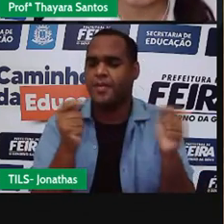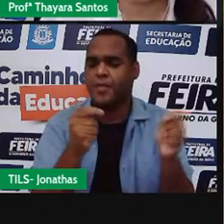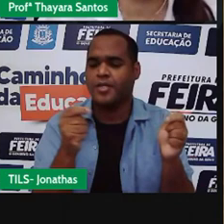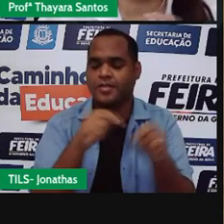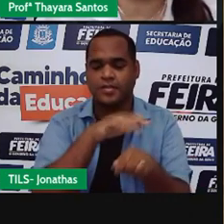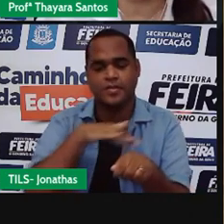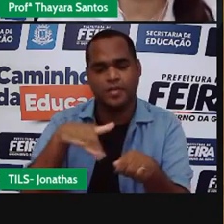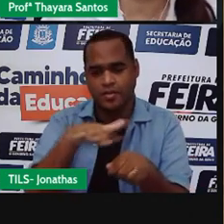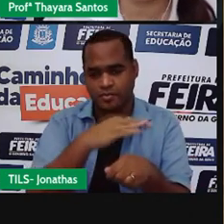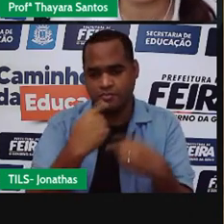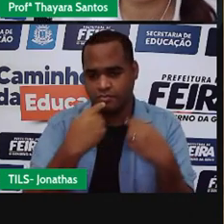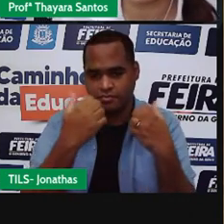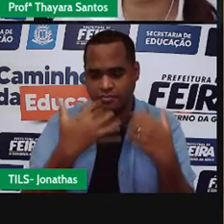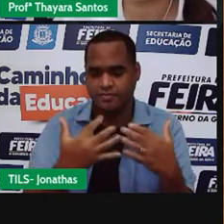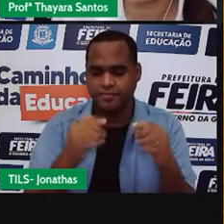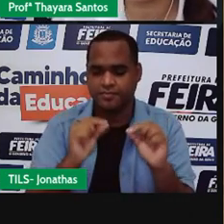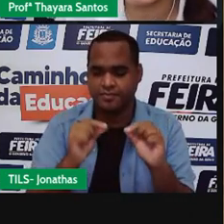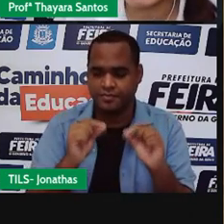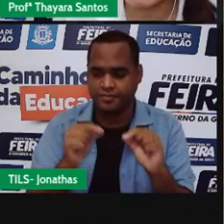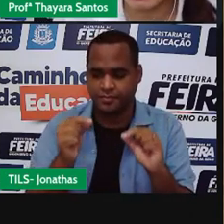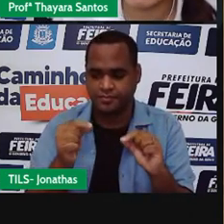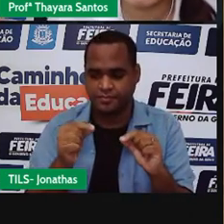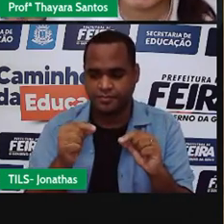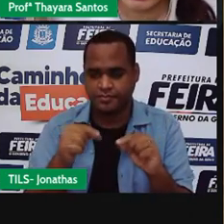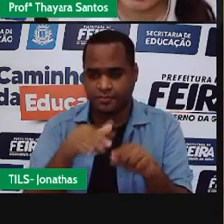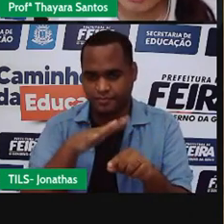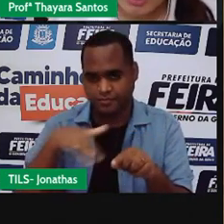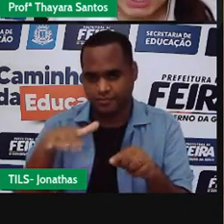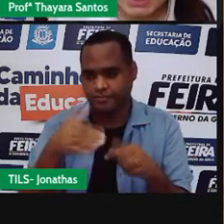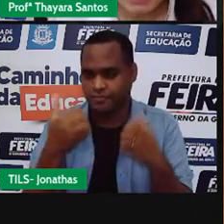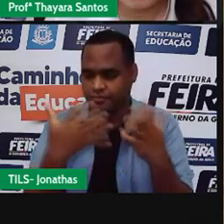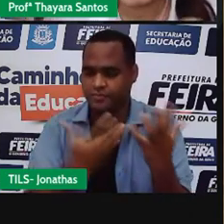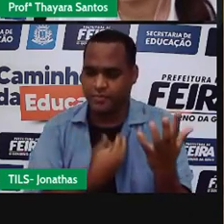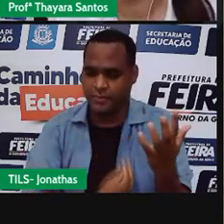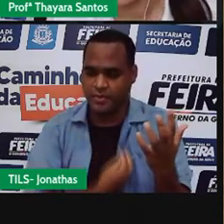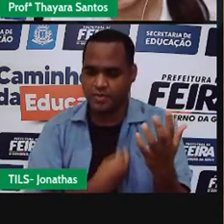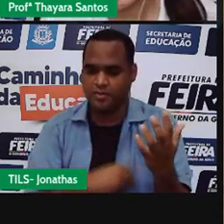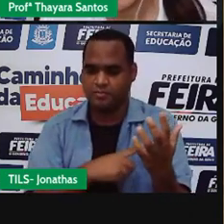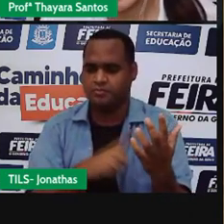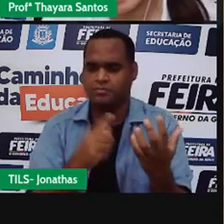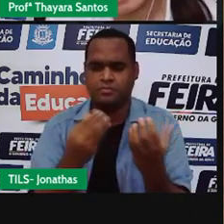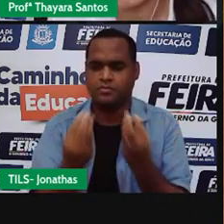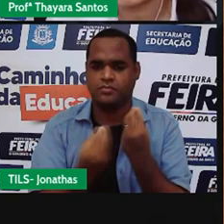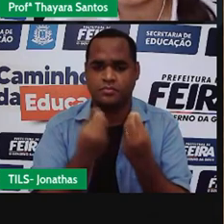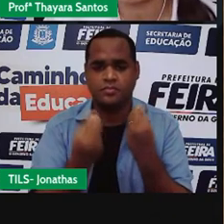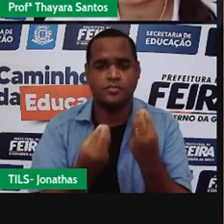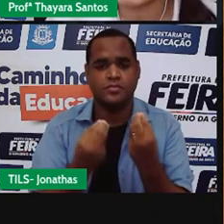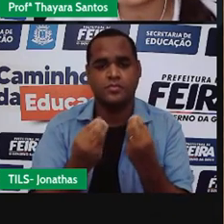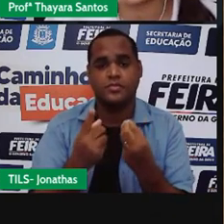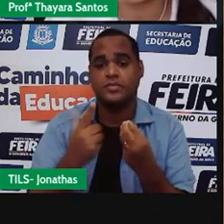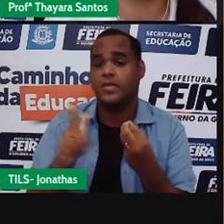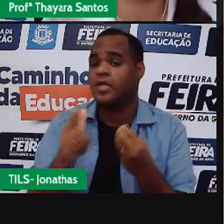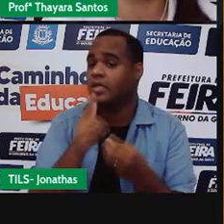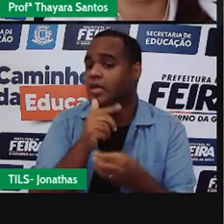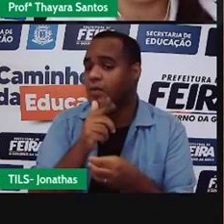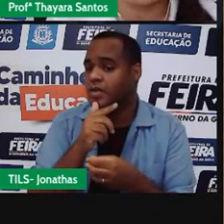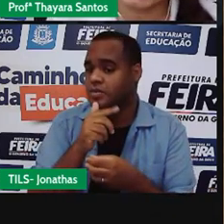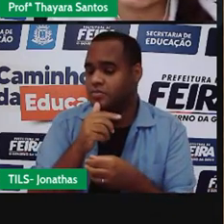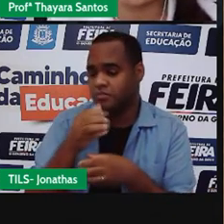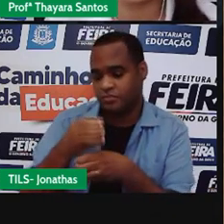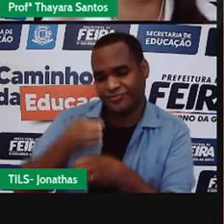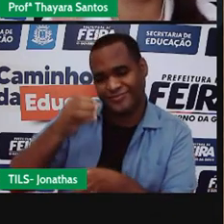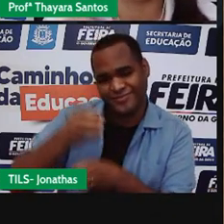espaço, né? Vai tomar a forma do recipiente que ela está. Como assim? Se eu pegar uma garrafa, colocar água dentro e botar